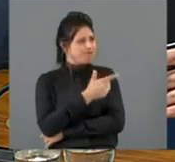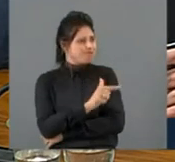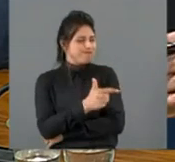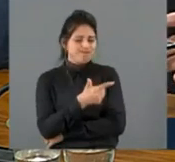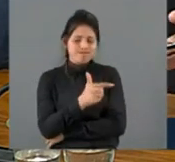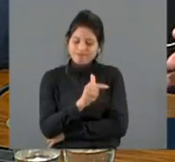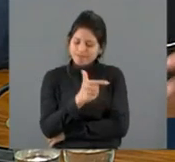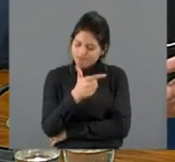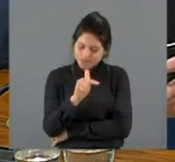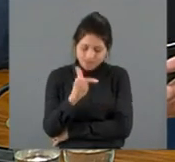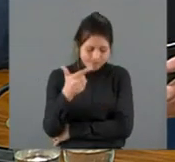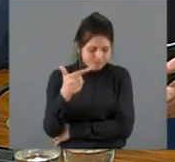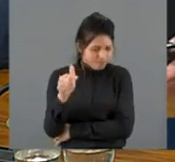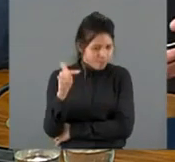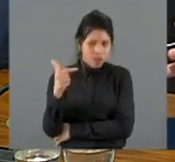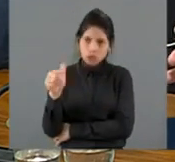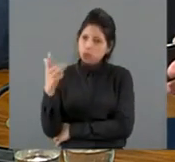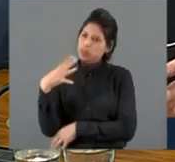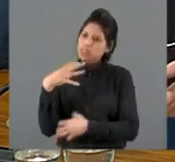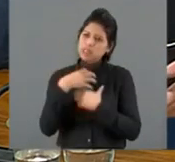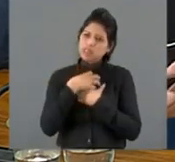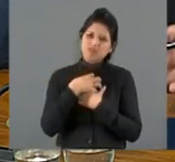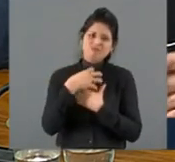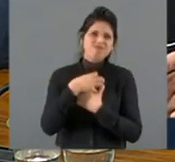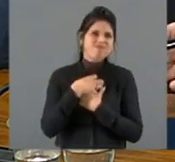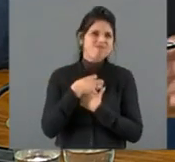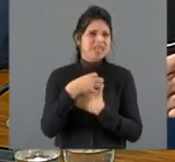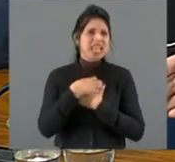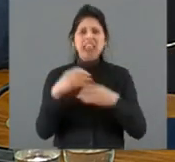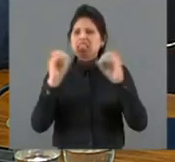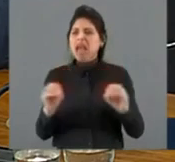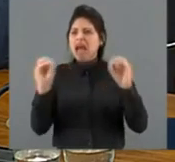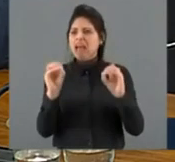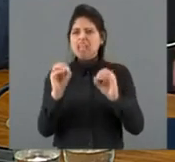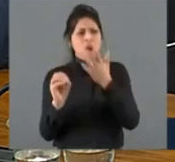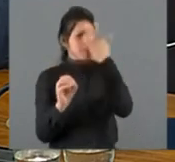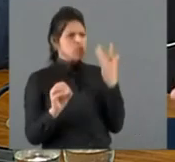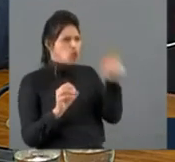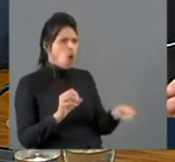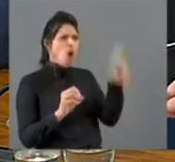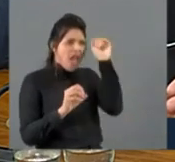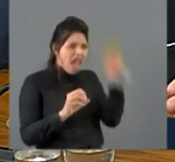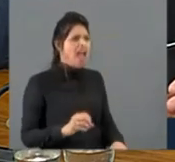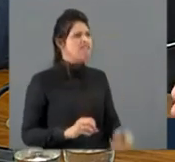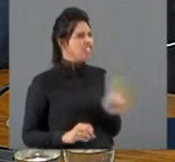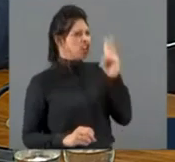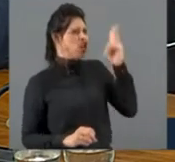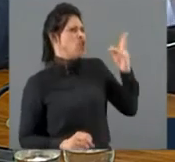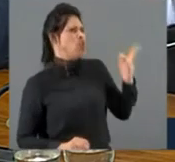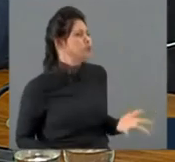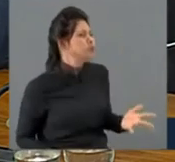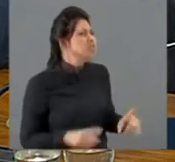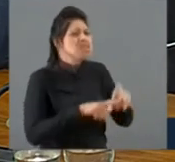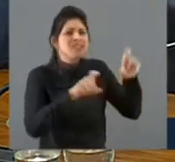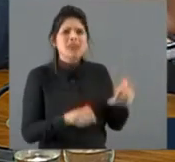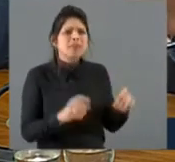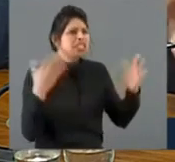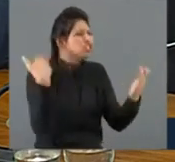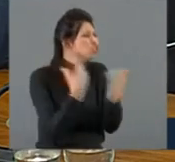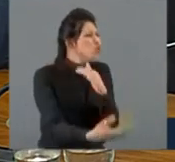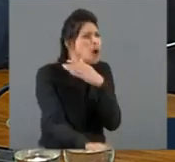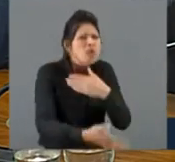estamos sentindo que há, por parte de quem, inclusive, é vitorioso, independentemente de como